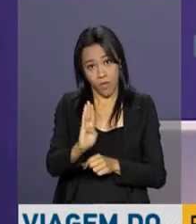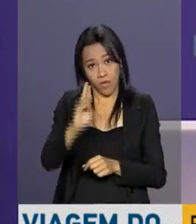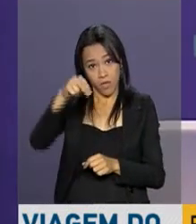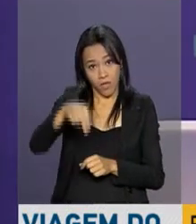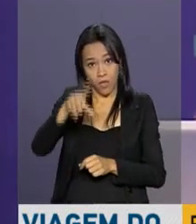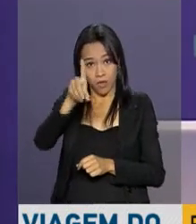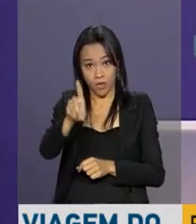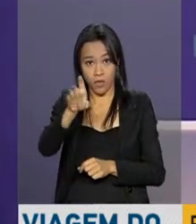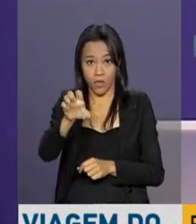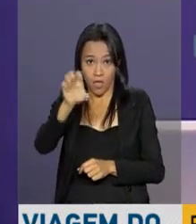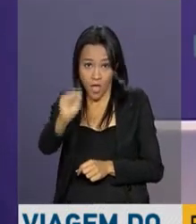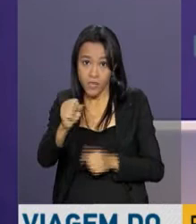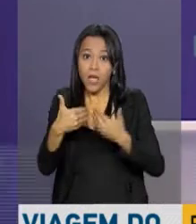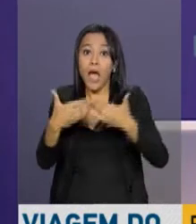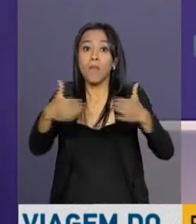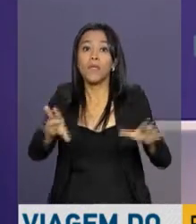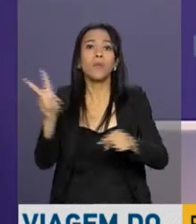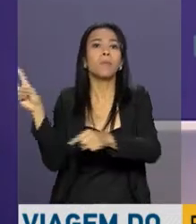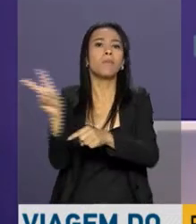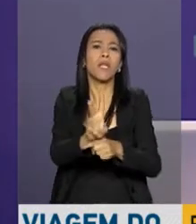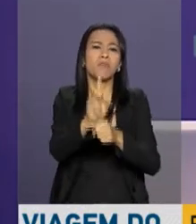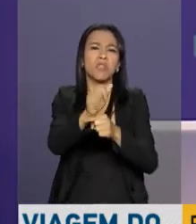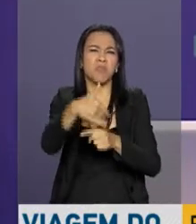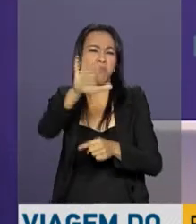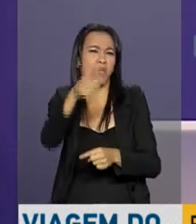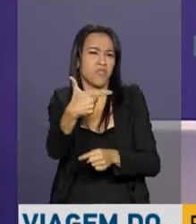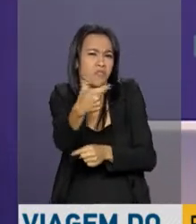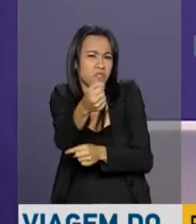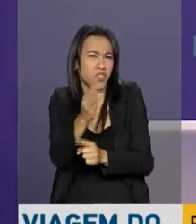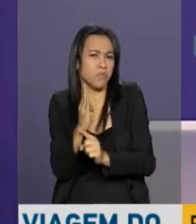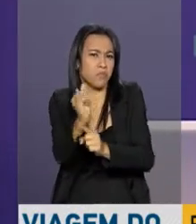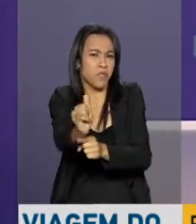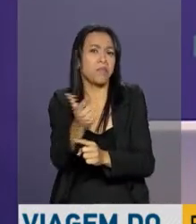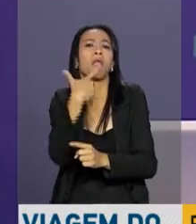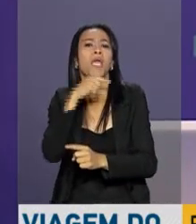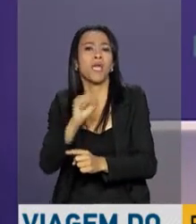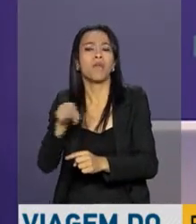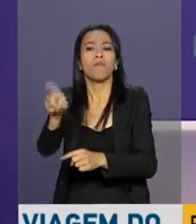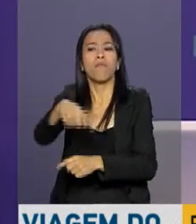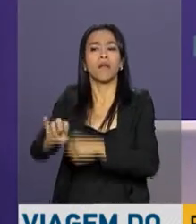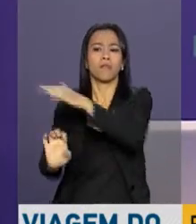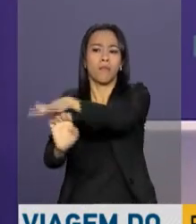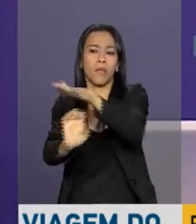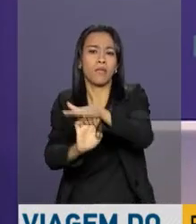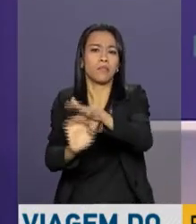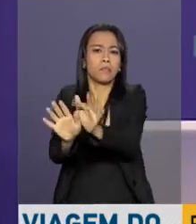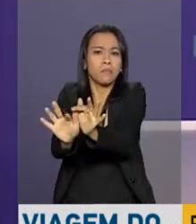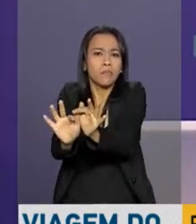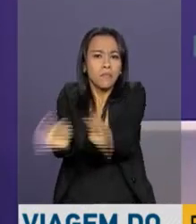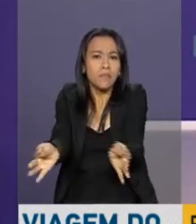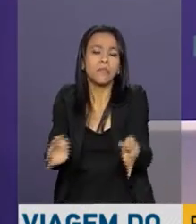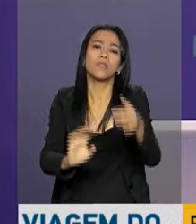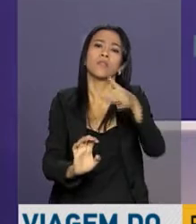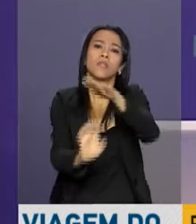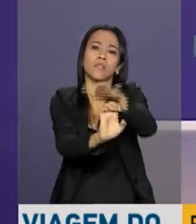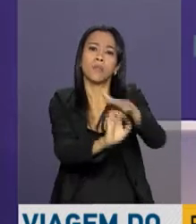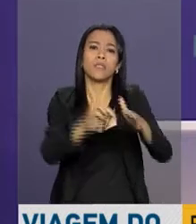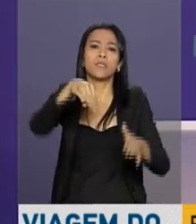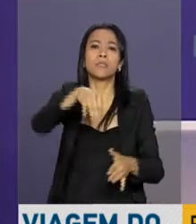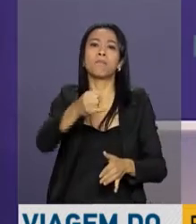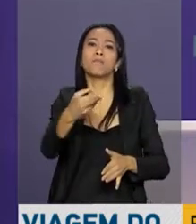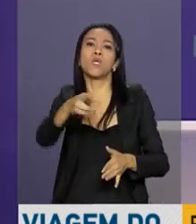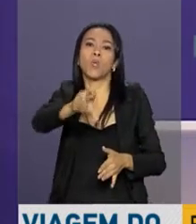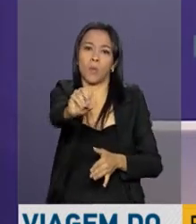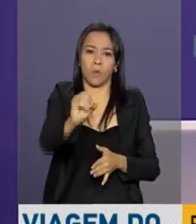linha de crédito de mais de 20 bilhões para os micro e pequenos empresários. Portanto,